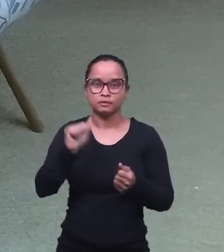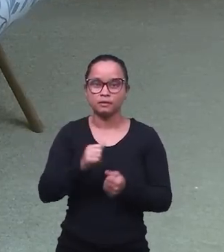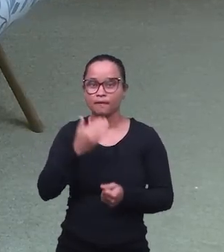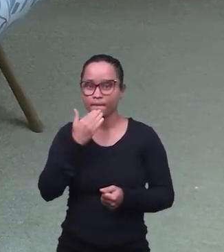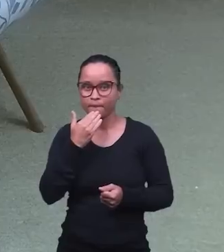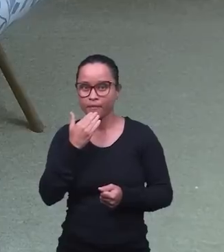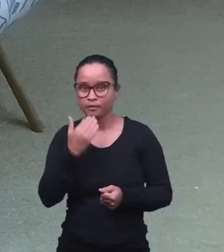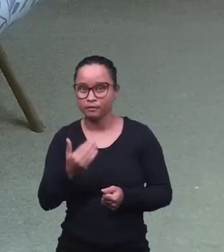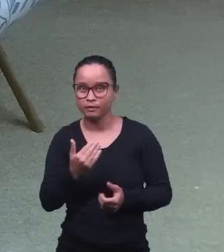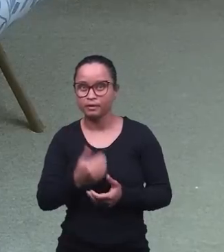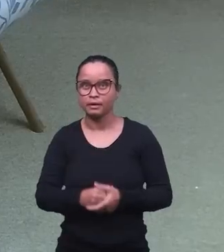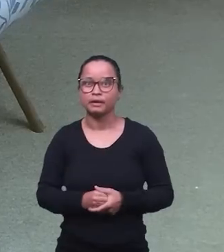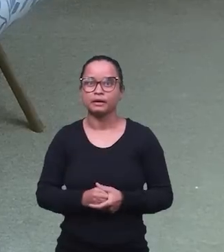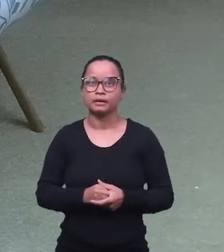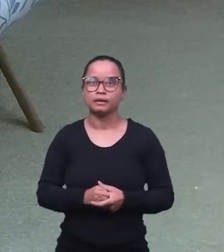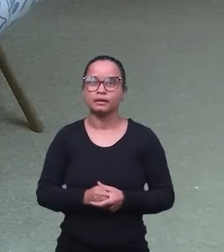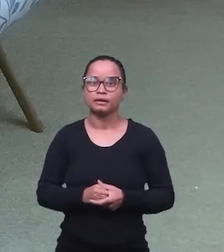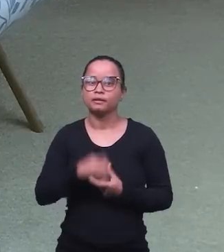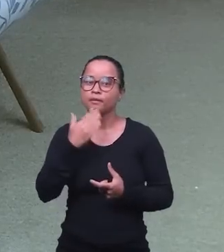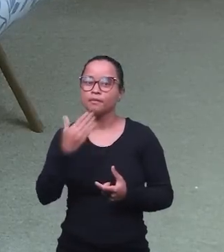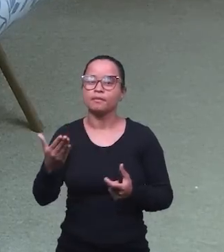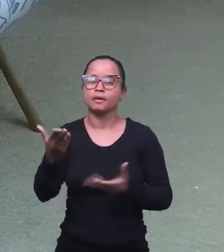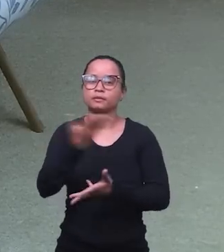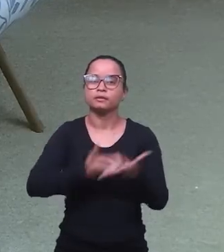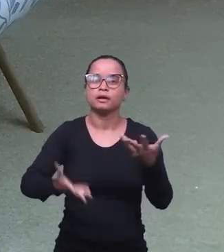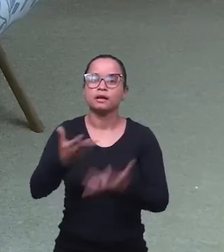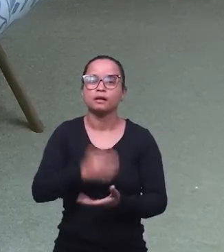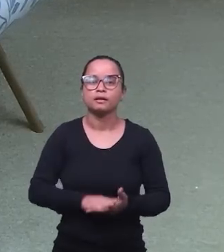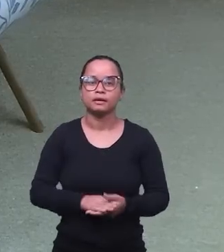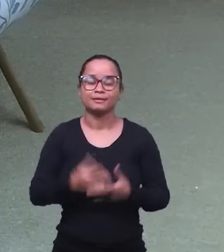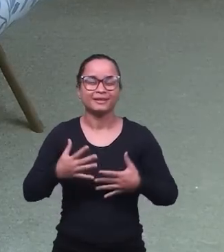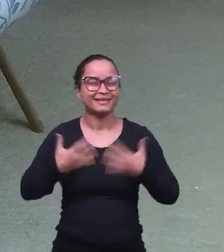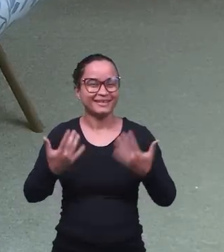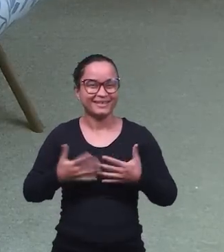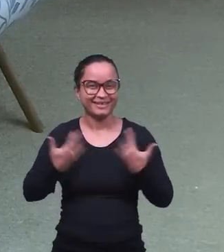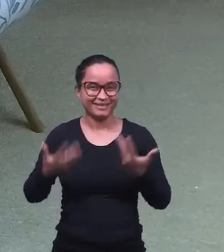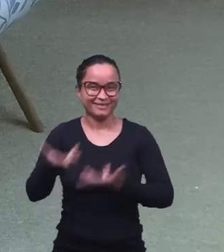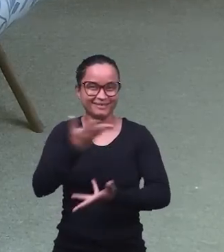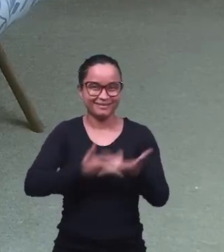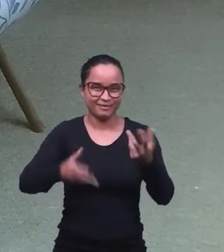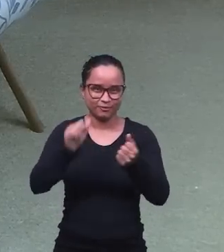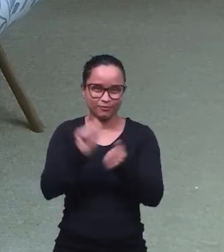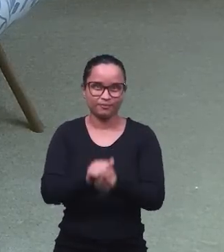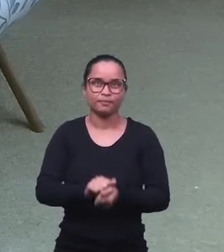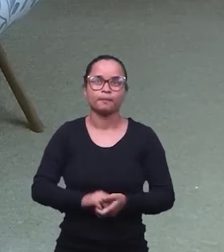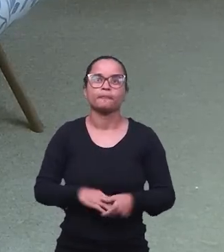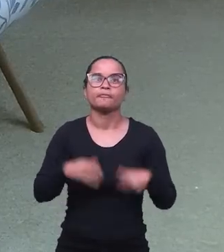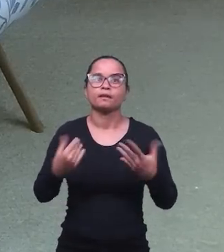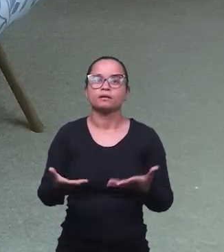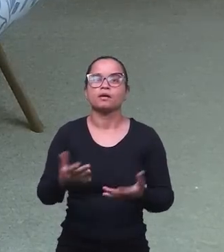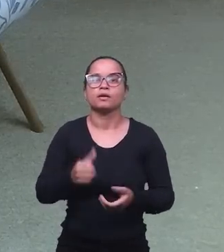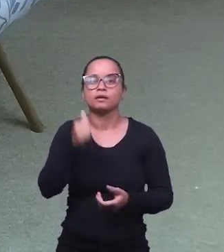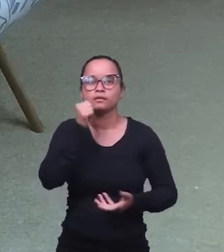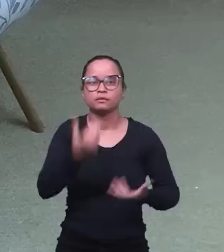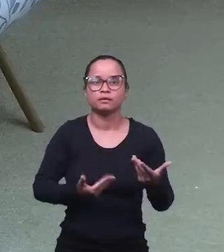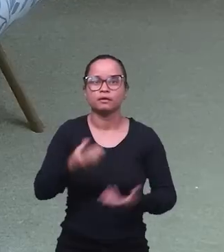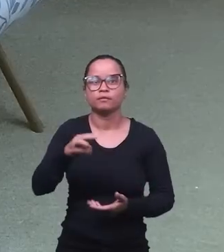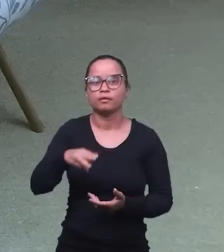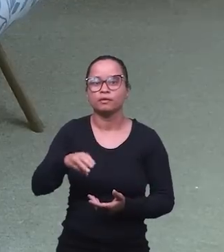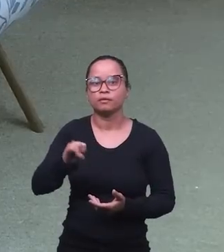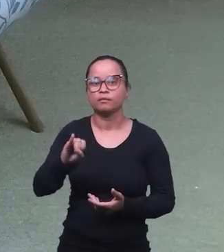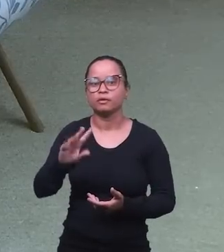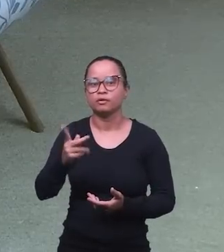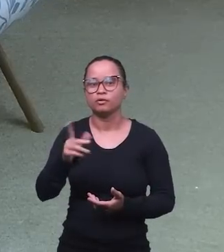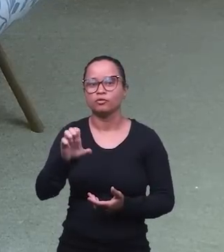eles que pedem a participação, não são induzidos, não são obrigados, mas têm alegria nesse trabalho. Então, agora a nossa irmã Michele vai fazer